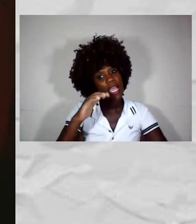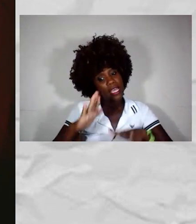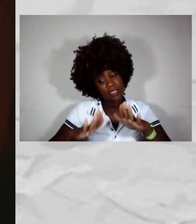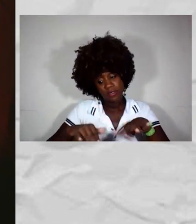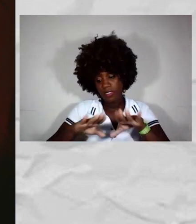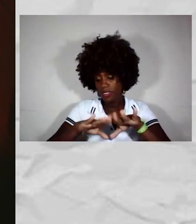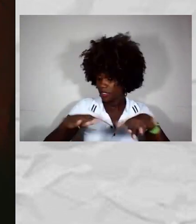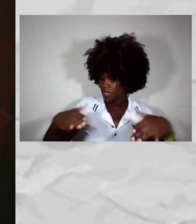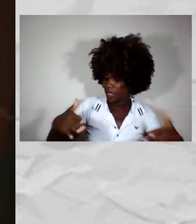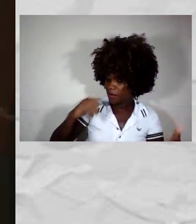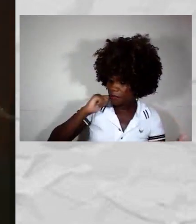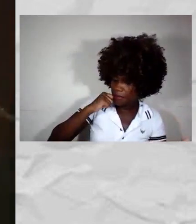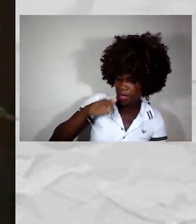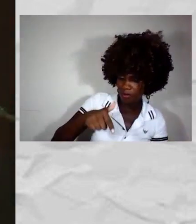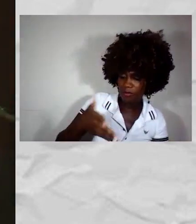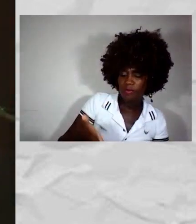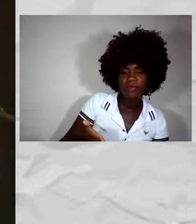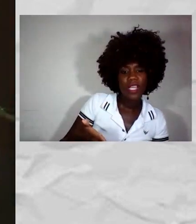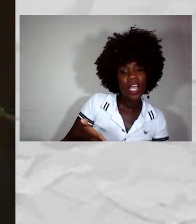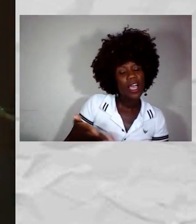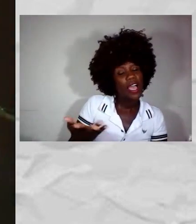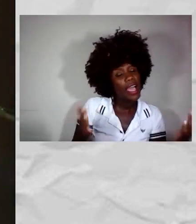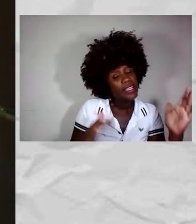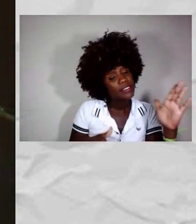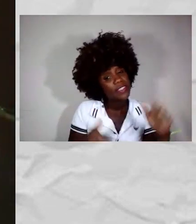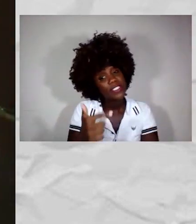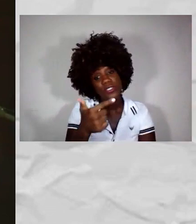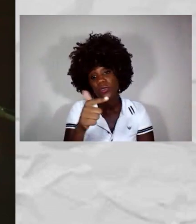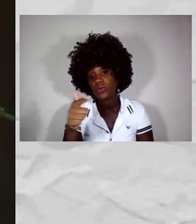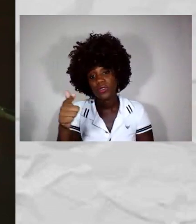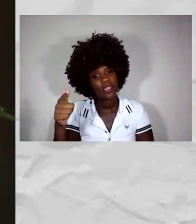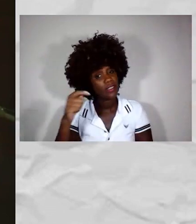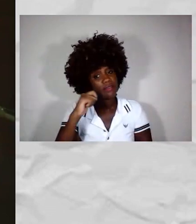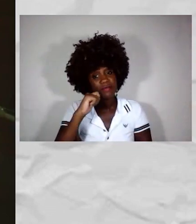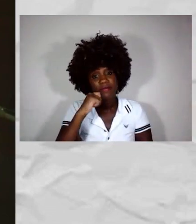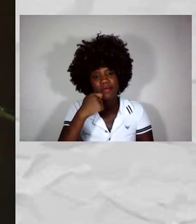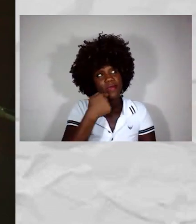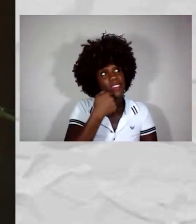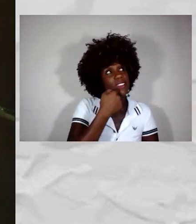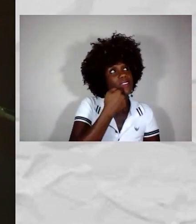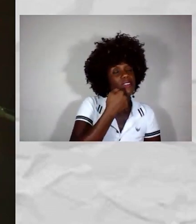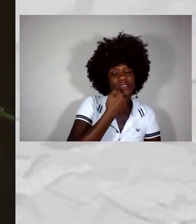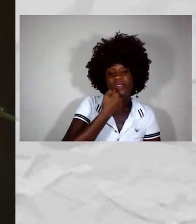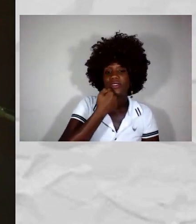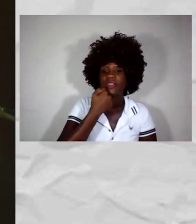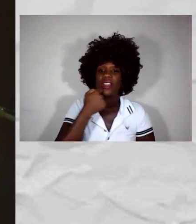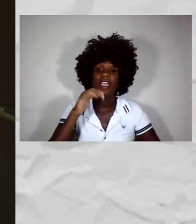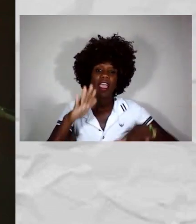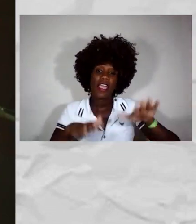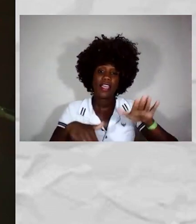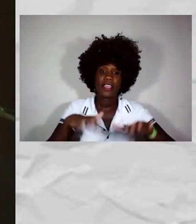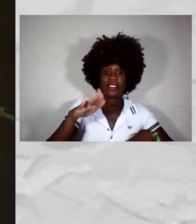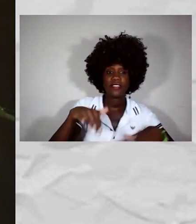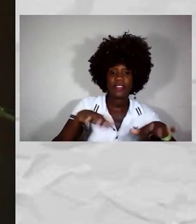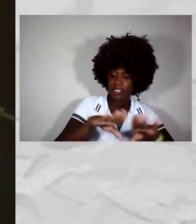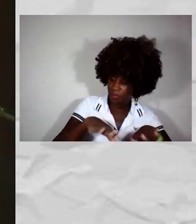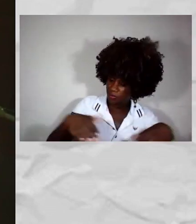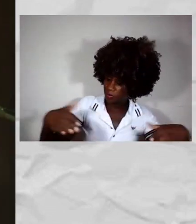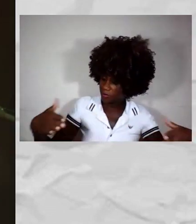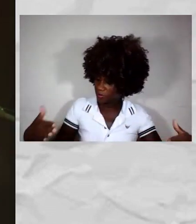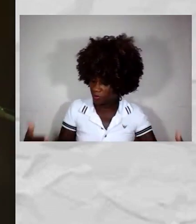mesa, às vezes não, não, não. Às vezes se bota à mesa,